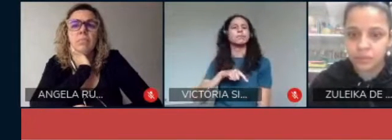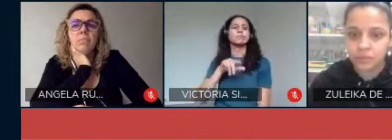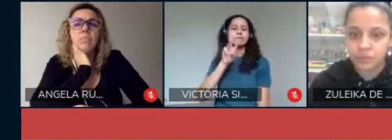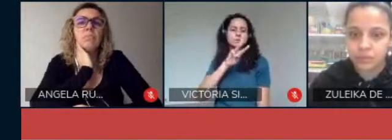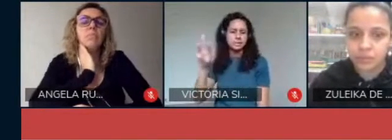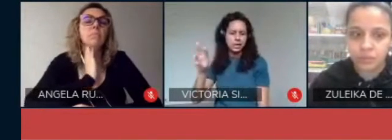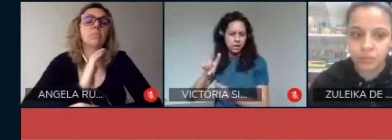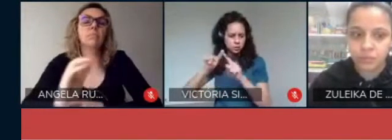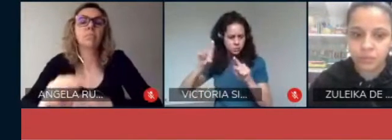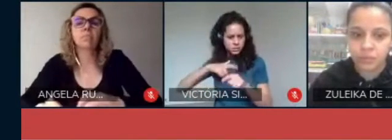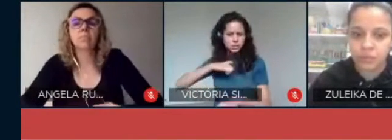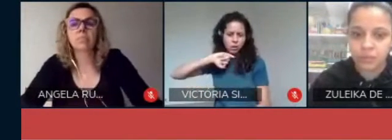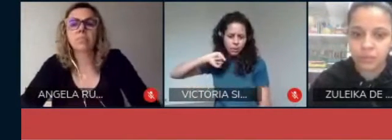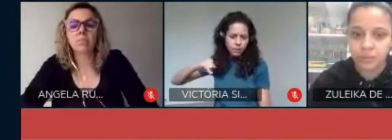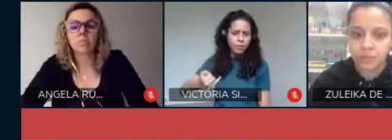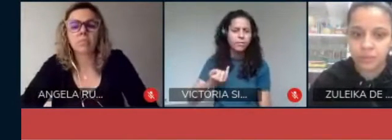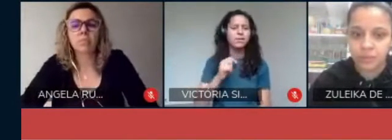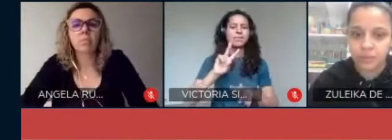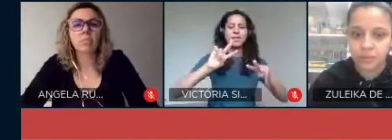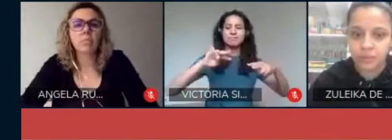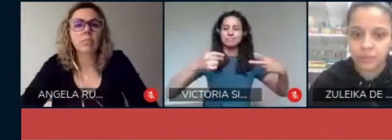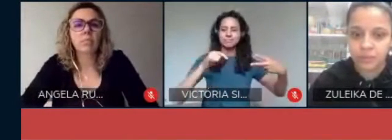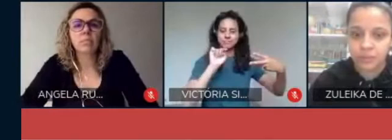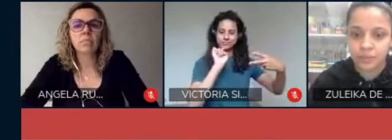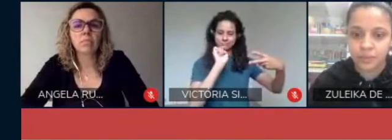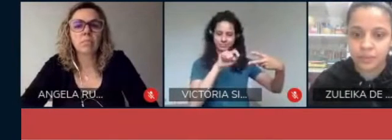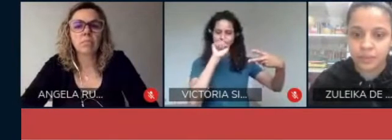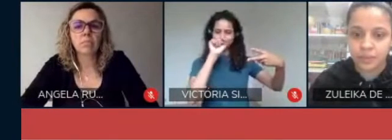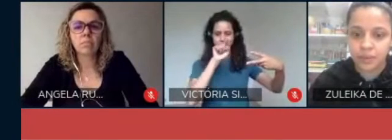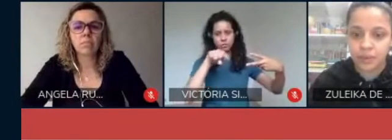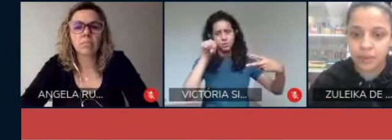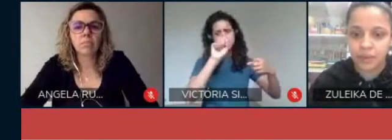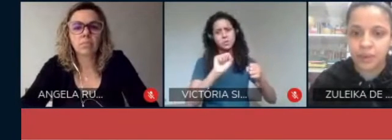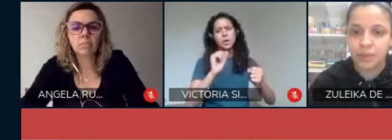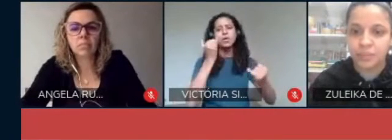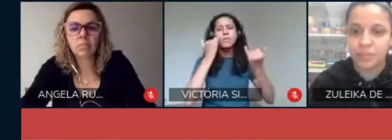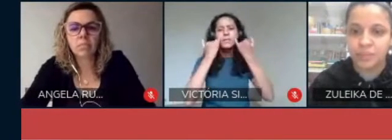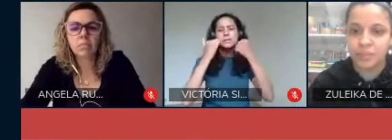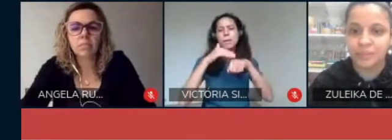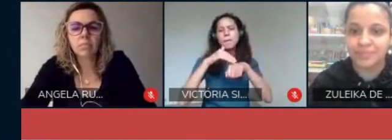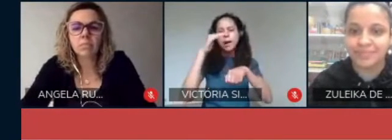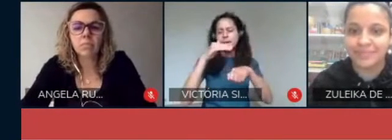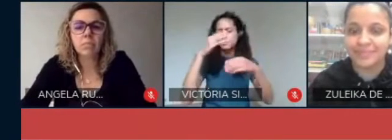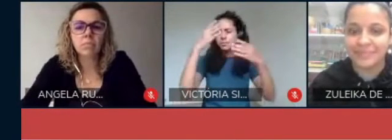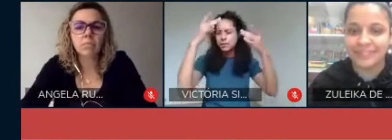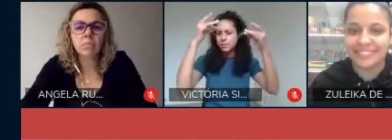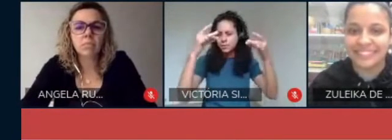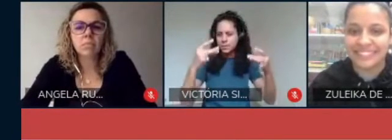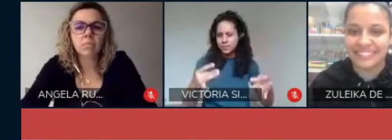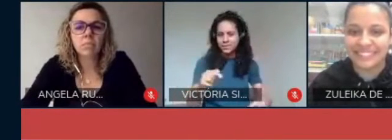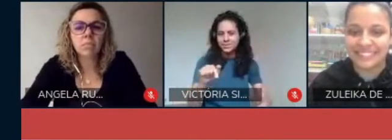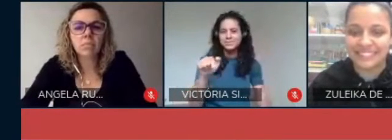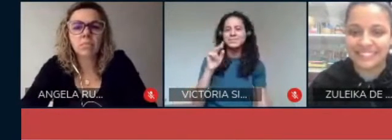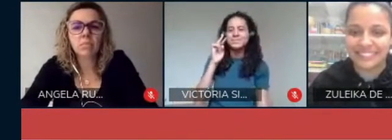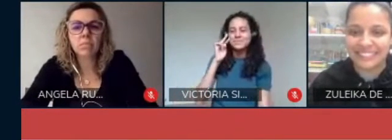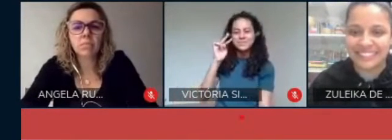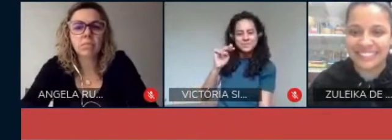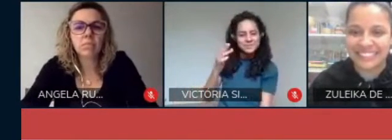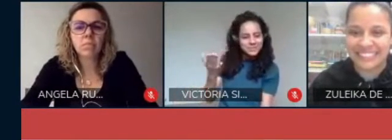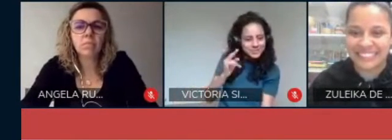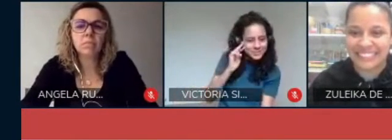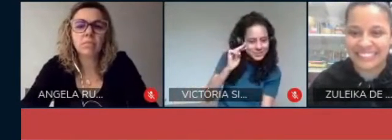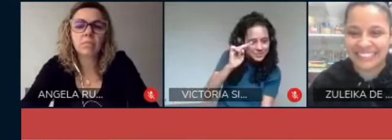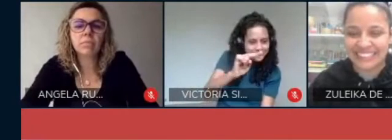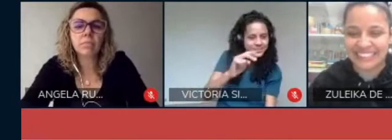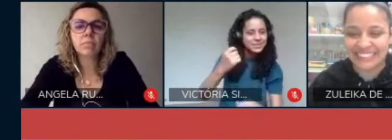no chat o site específico das informações. Desculpa, agora que eu vi o aviso de eu falar um pouco mais devagar, eu tenho